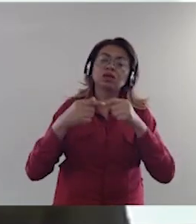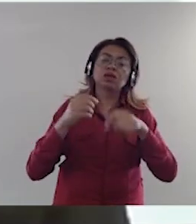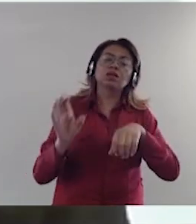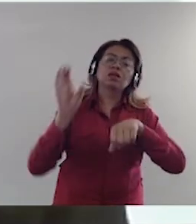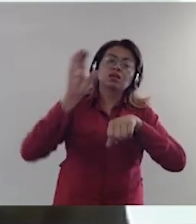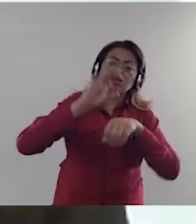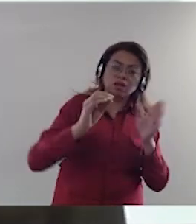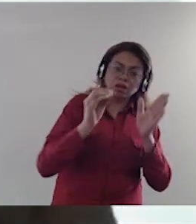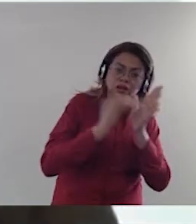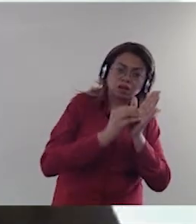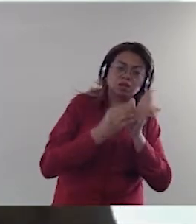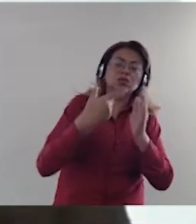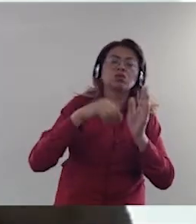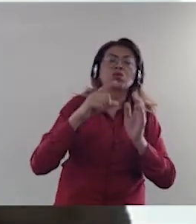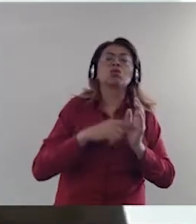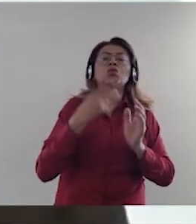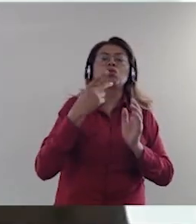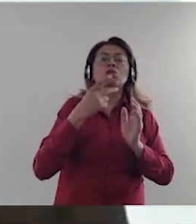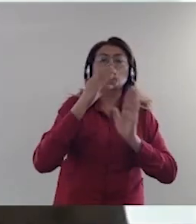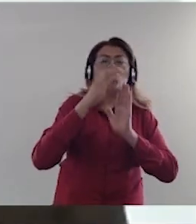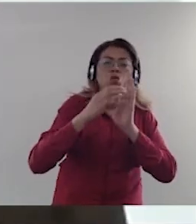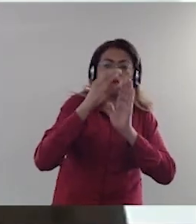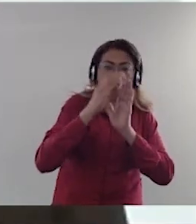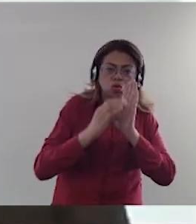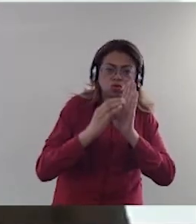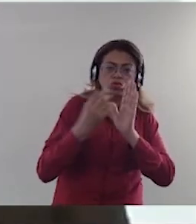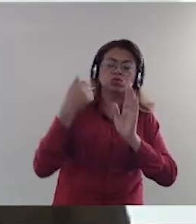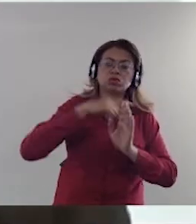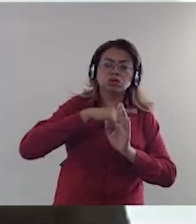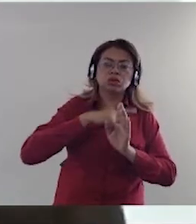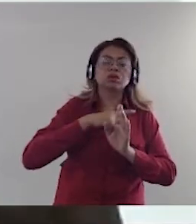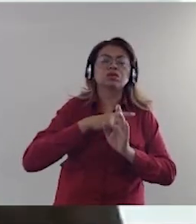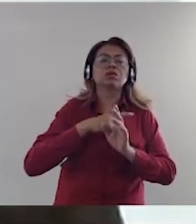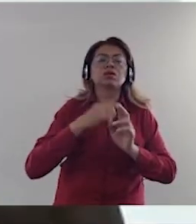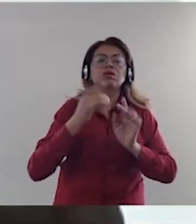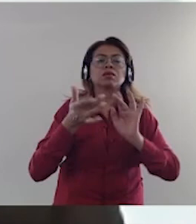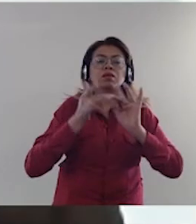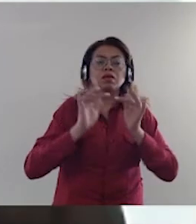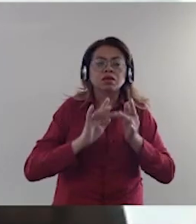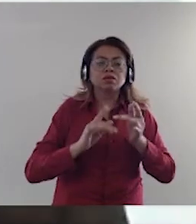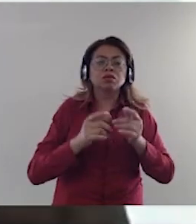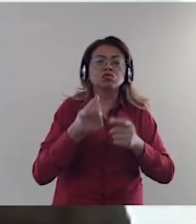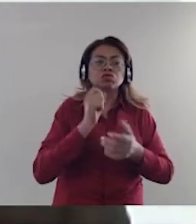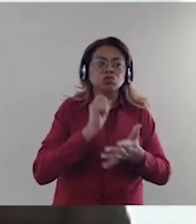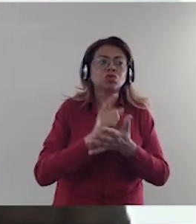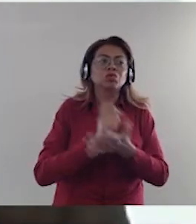9, né, do código que trata, né, das relações de consumo no direito francês.